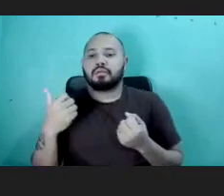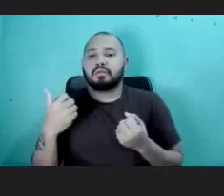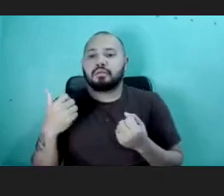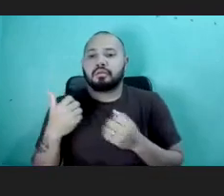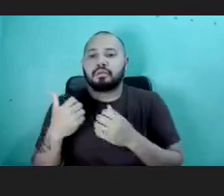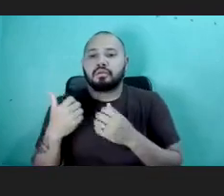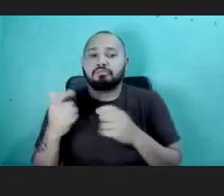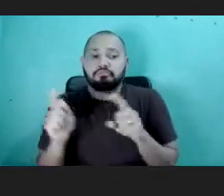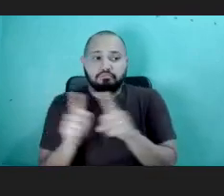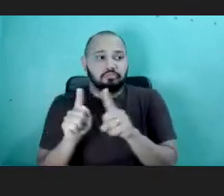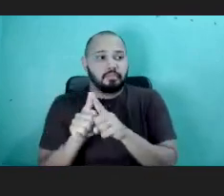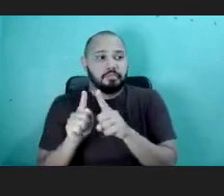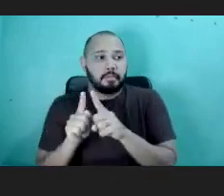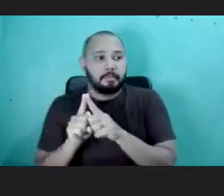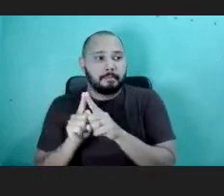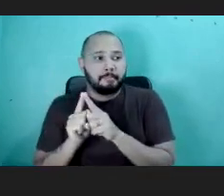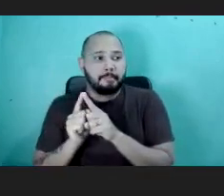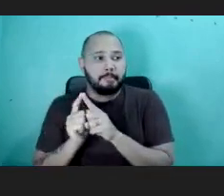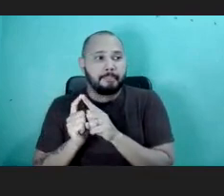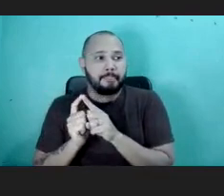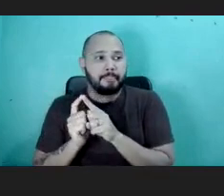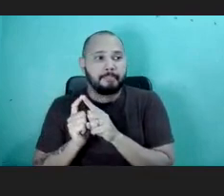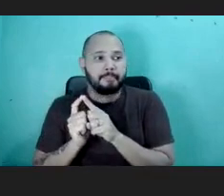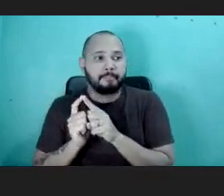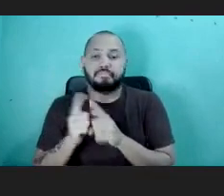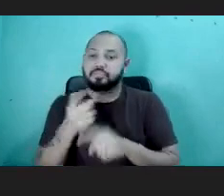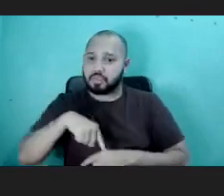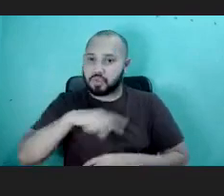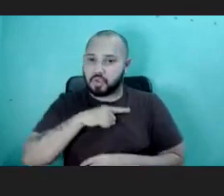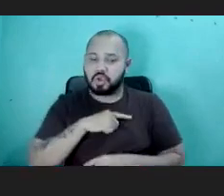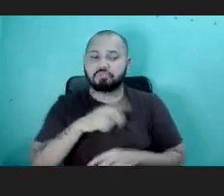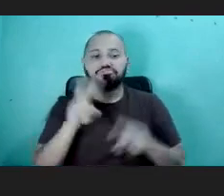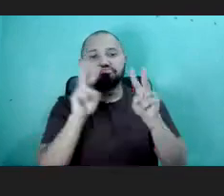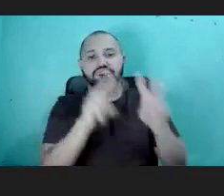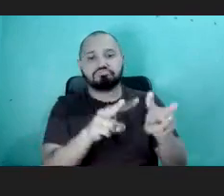Assim como a gente aprende a interpretar